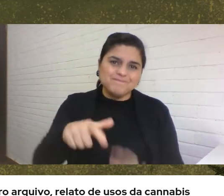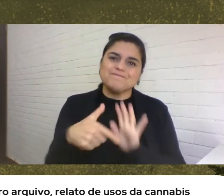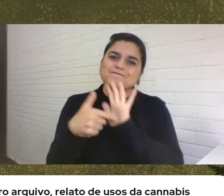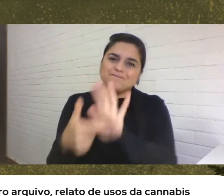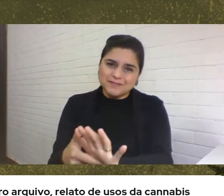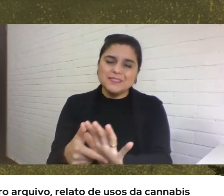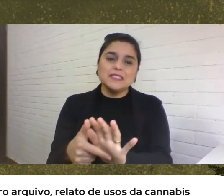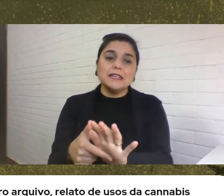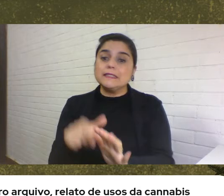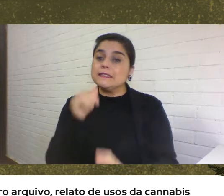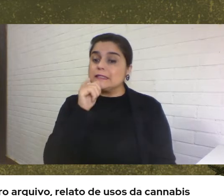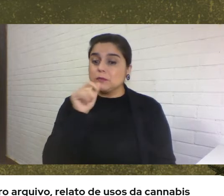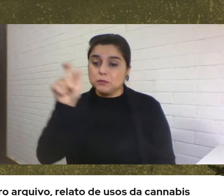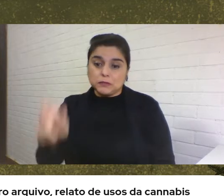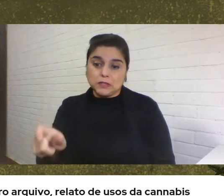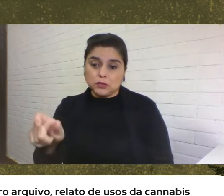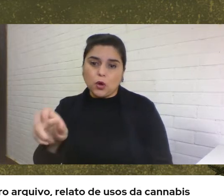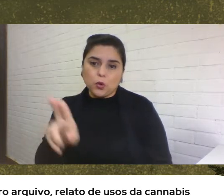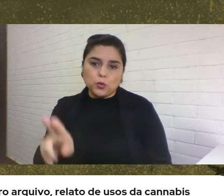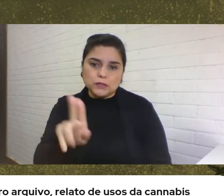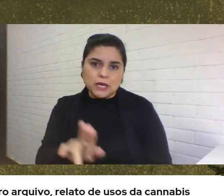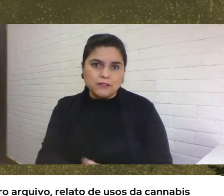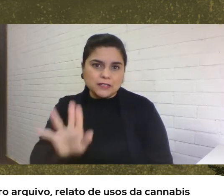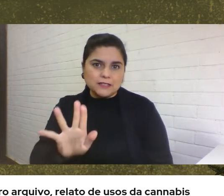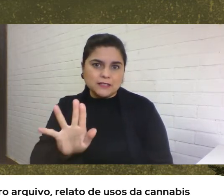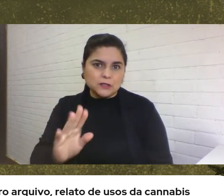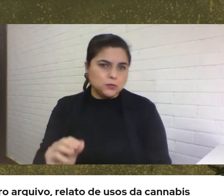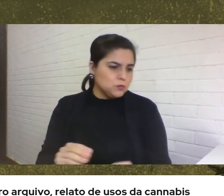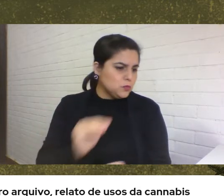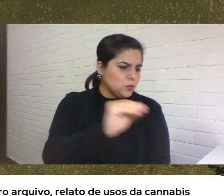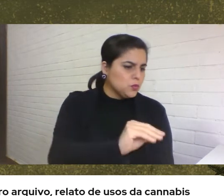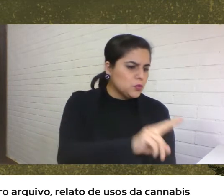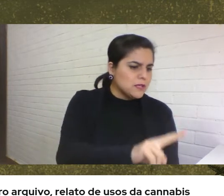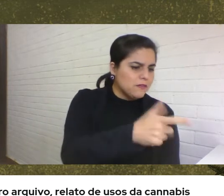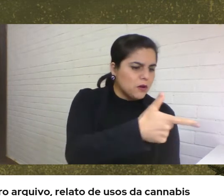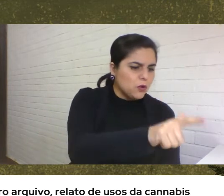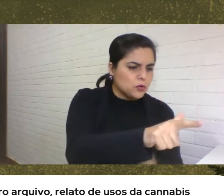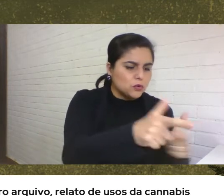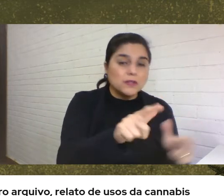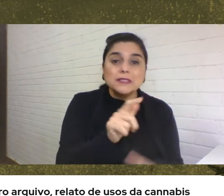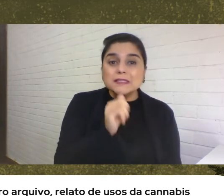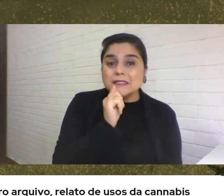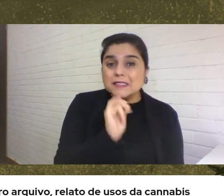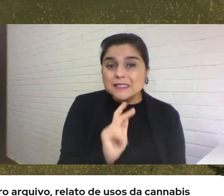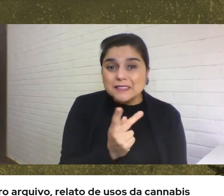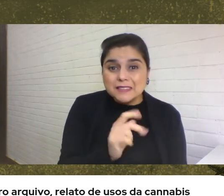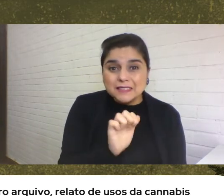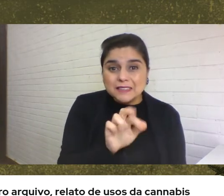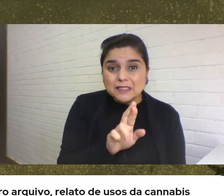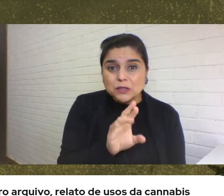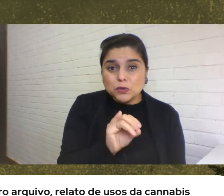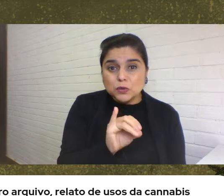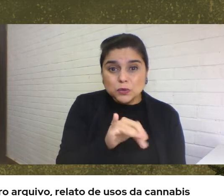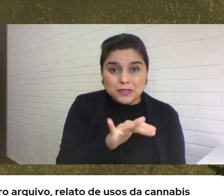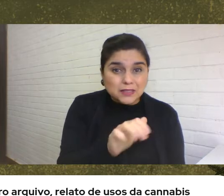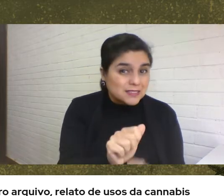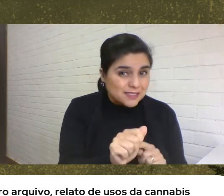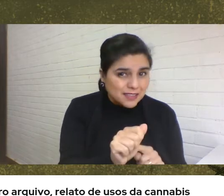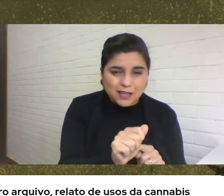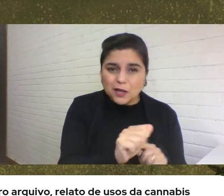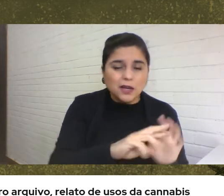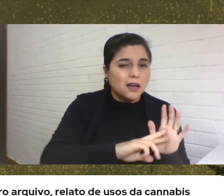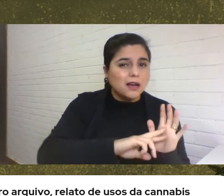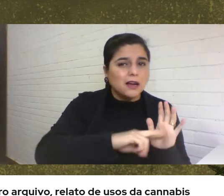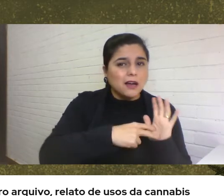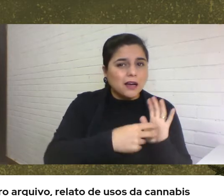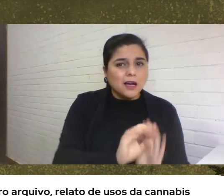outras, sendo que a heroína se transformou, se tornou